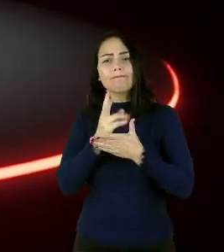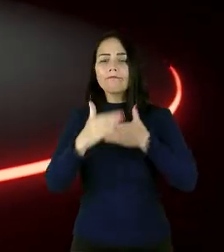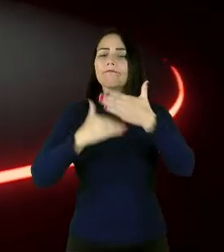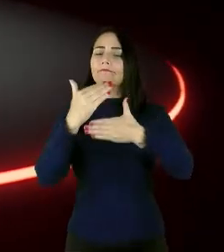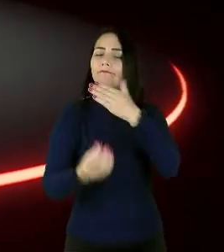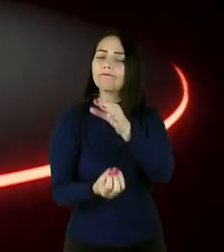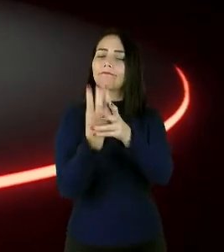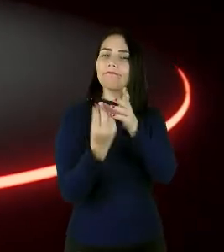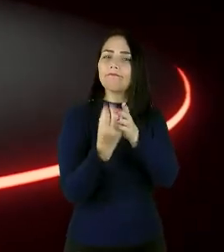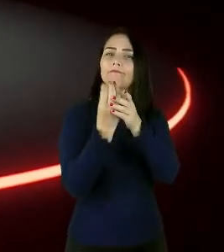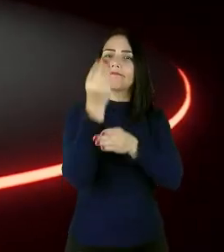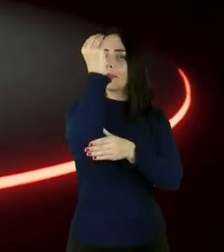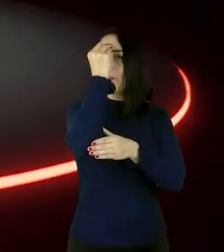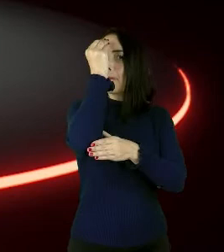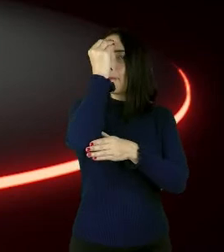memórias